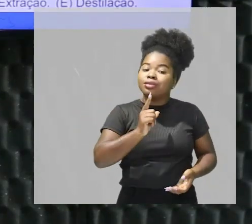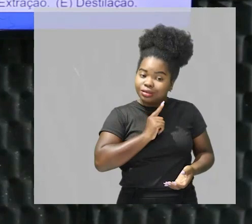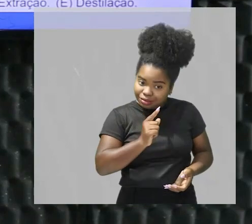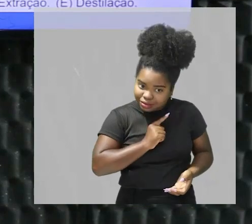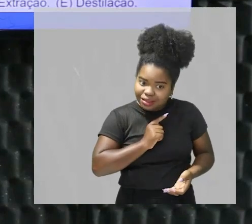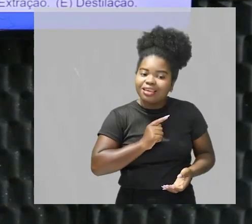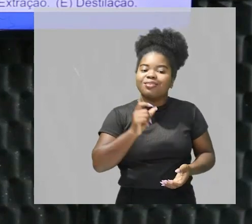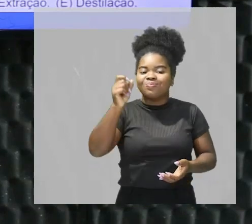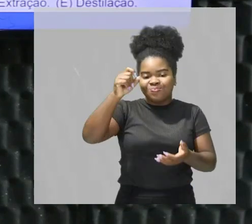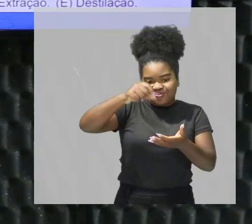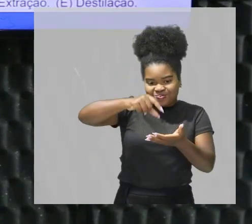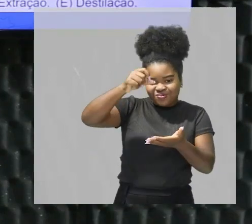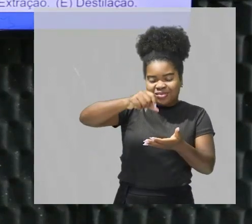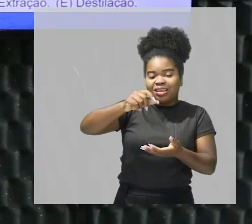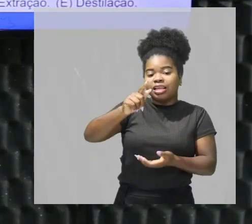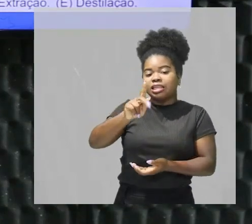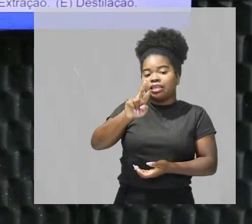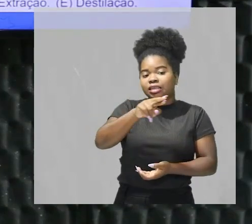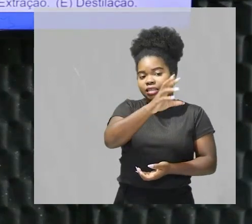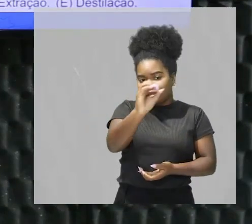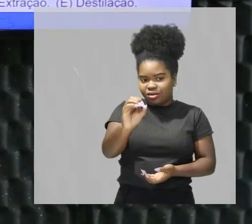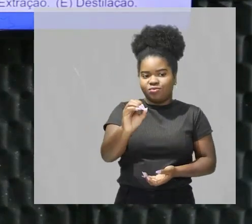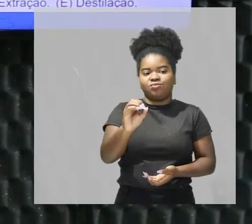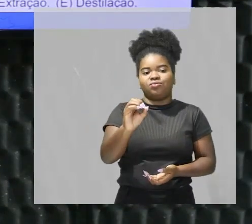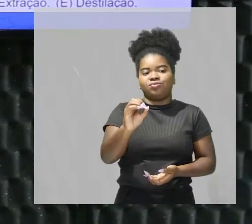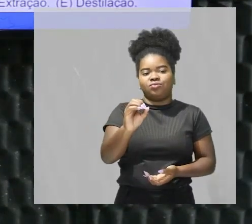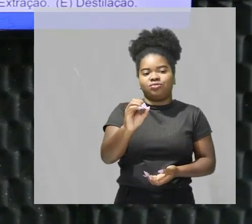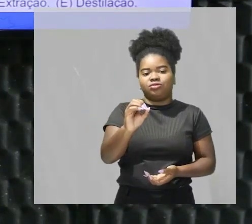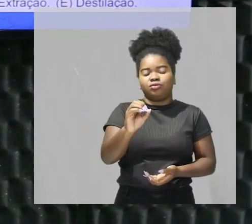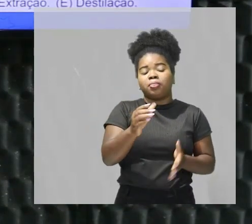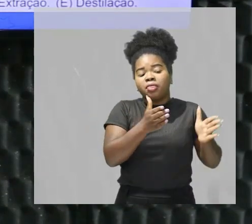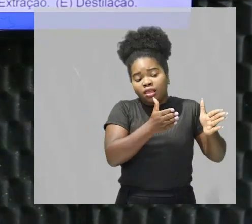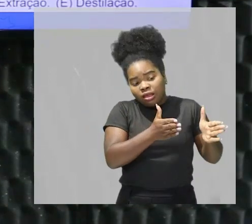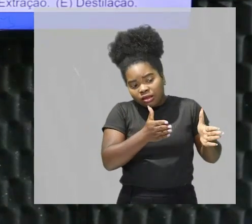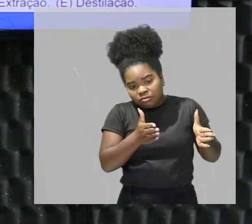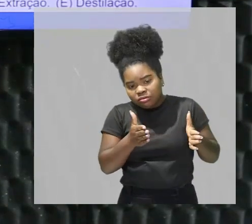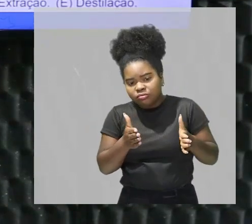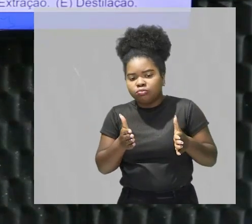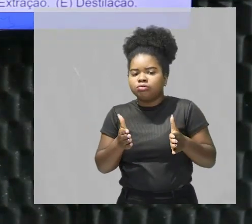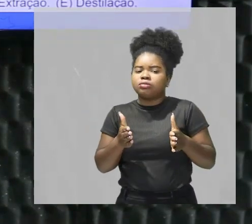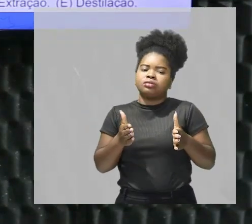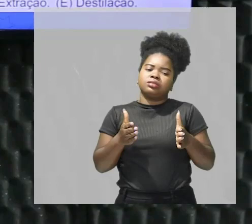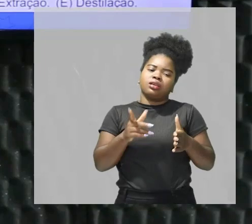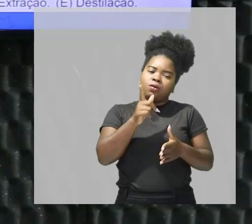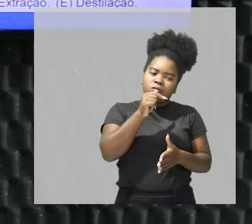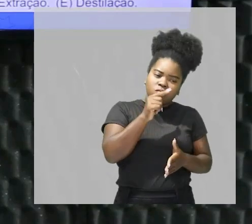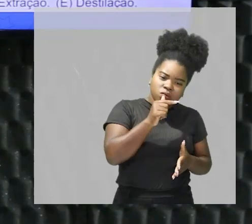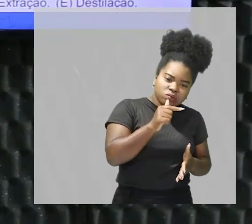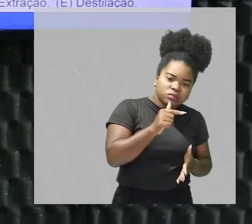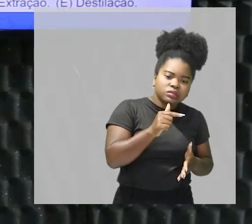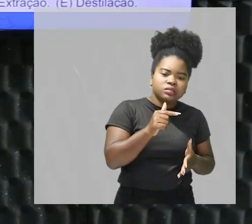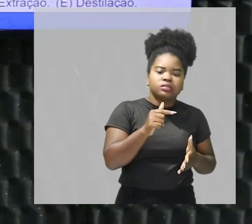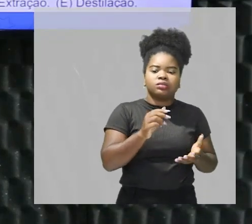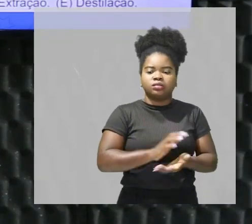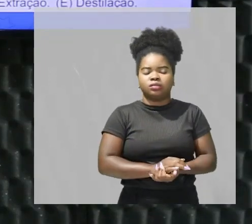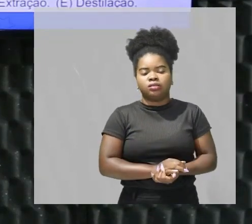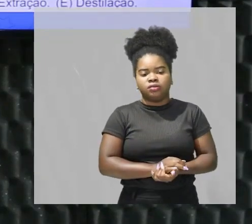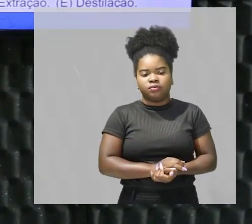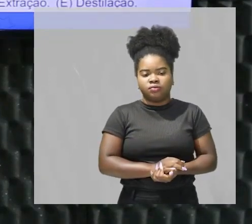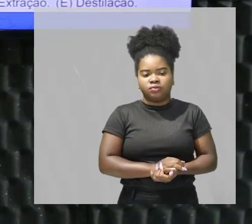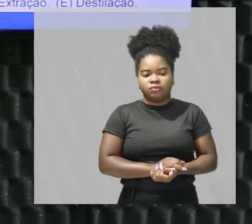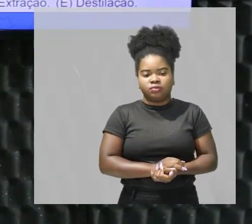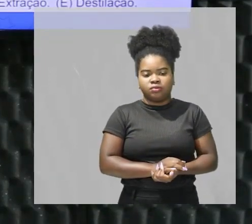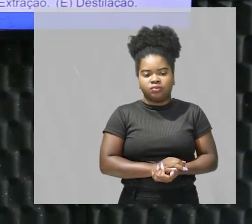naquela amostra. Esse processo, né, na verdade, o líquido vai estar dissolvendo